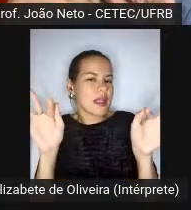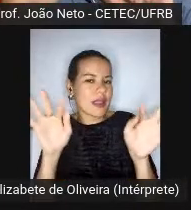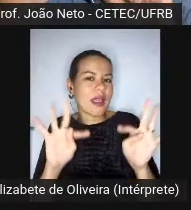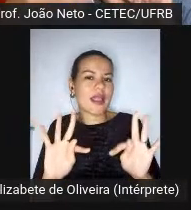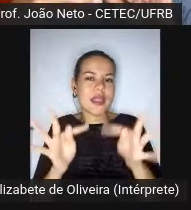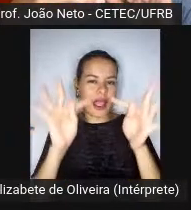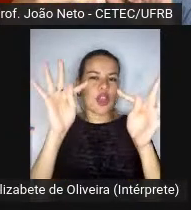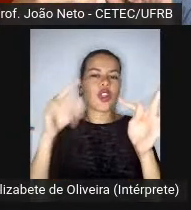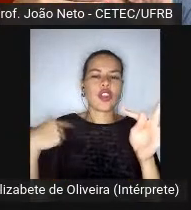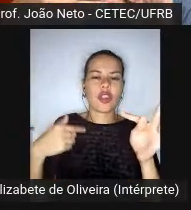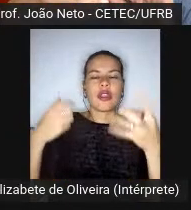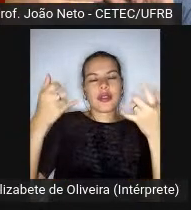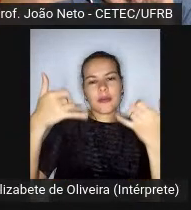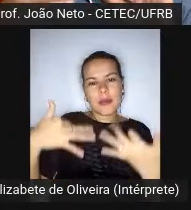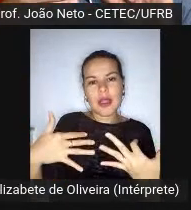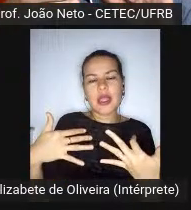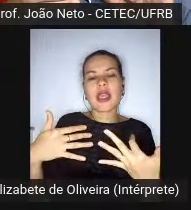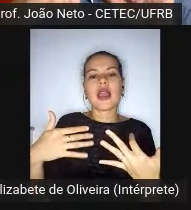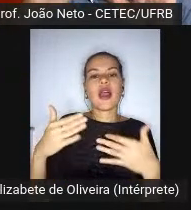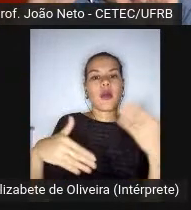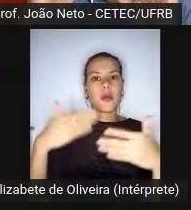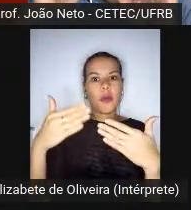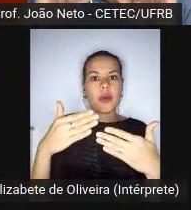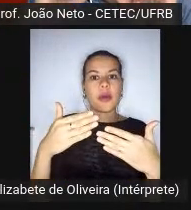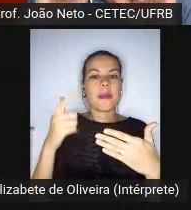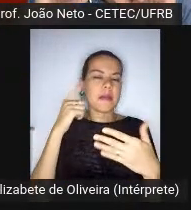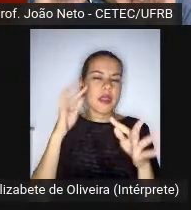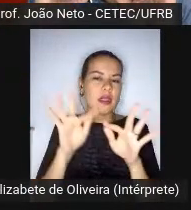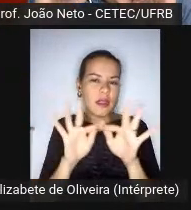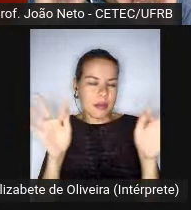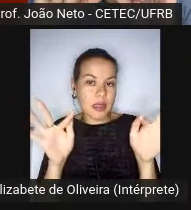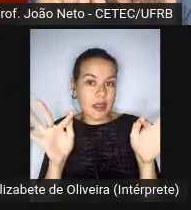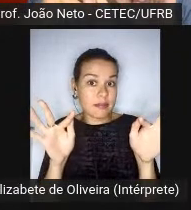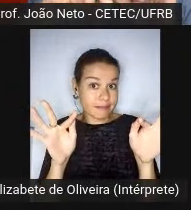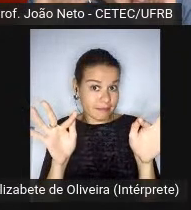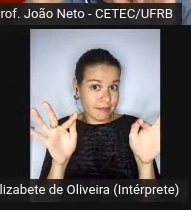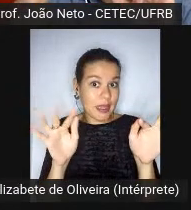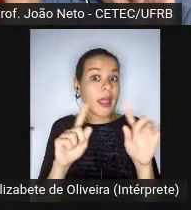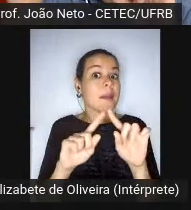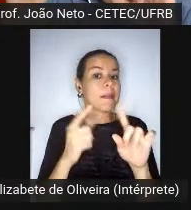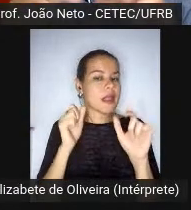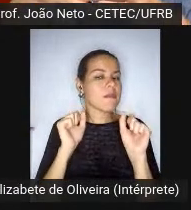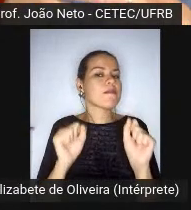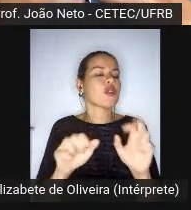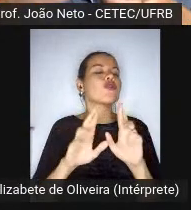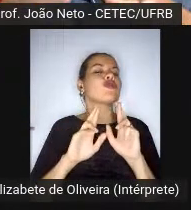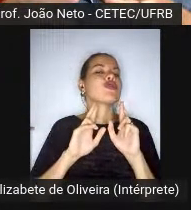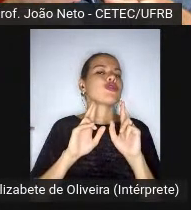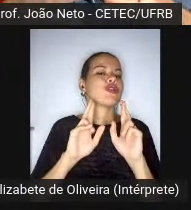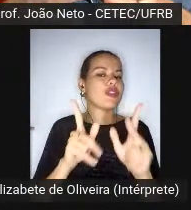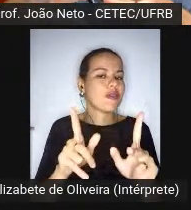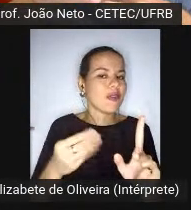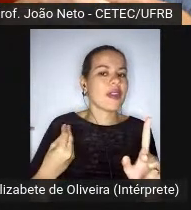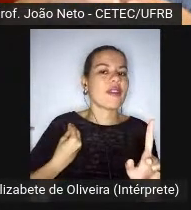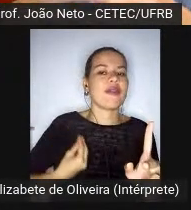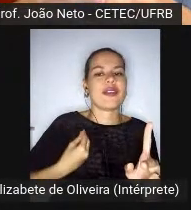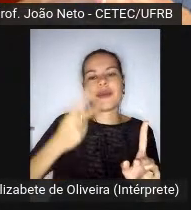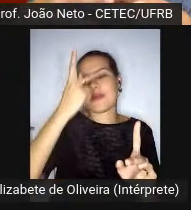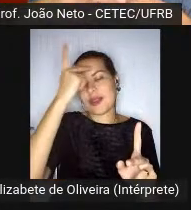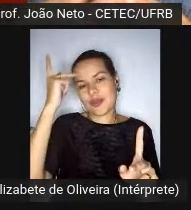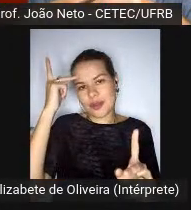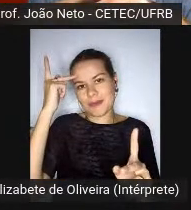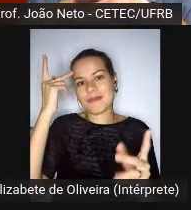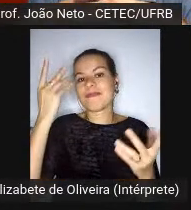propomos o que nós desenvolvemos seja Mas aquela tecnologia Pode fazer uma diferença enorme na vida de muita gente